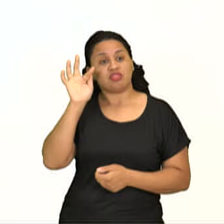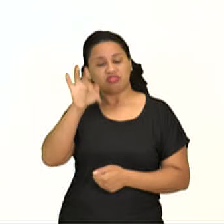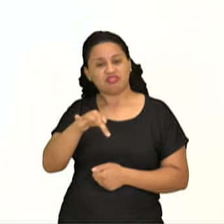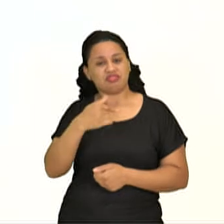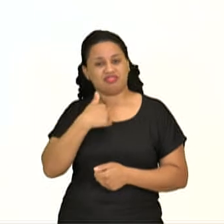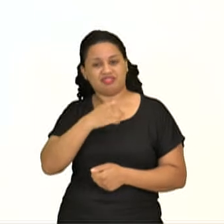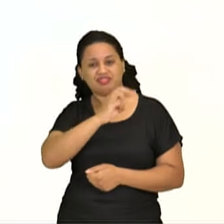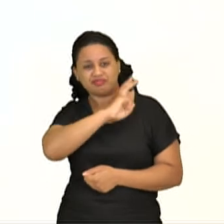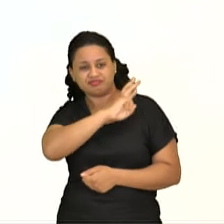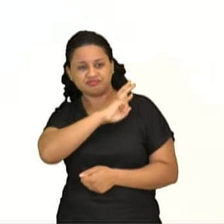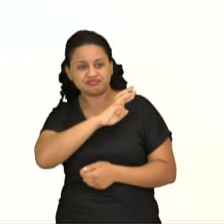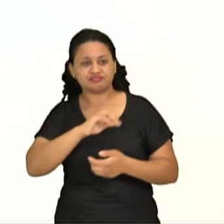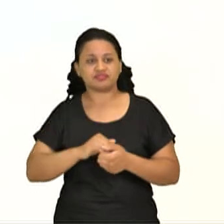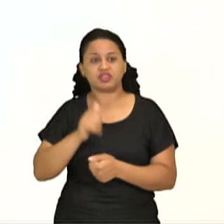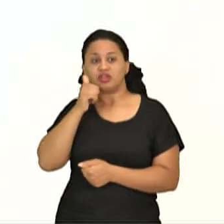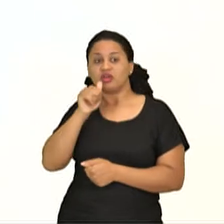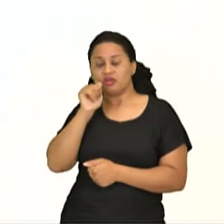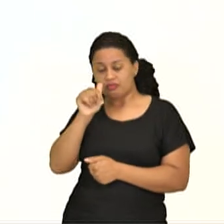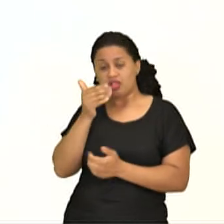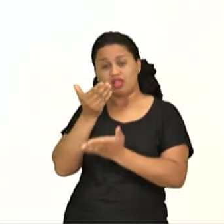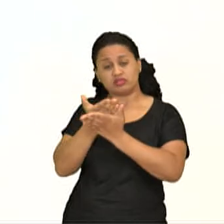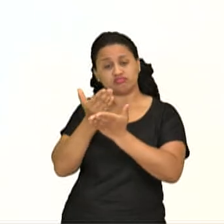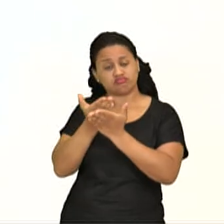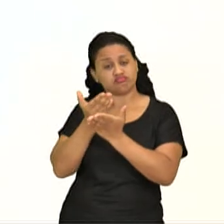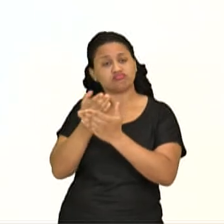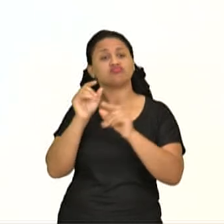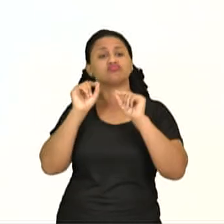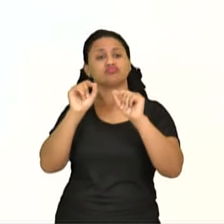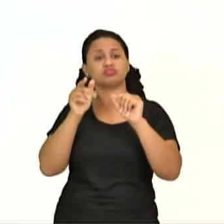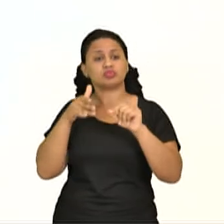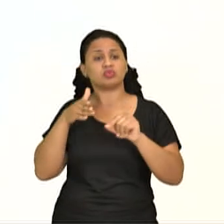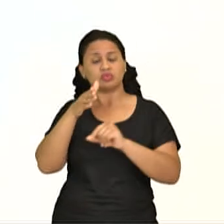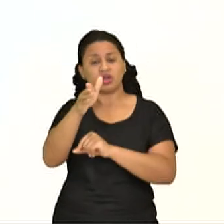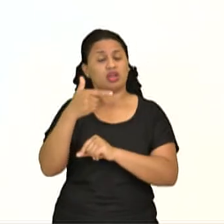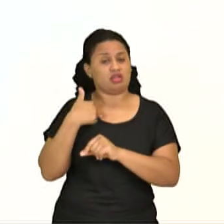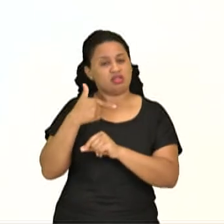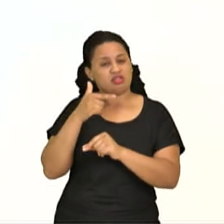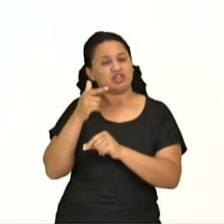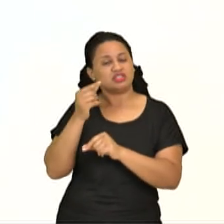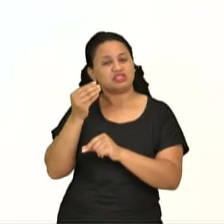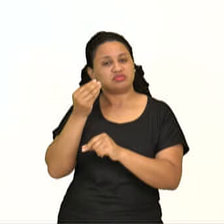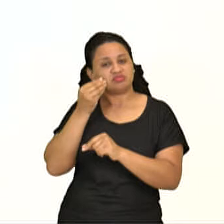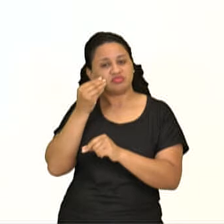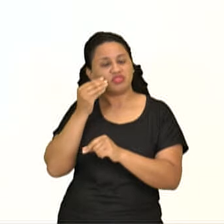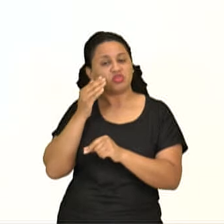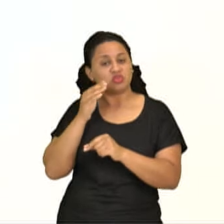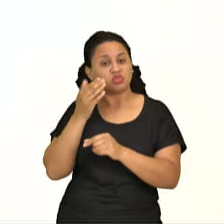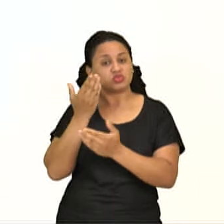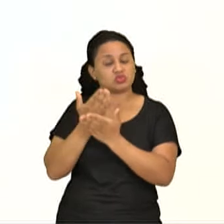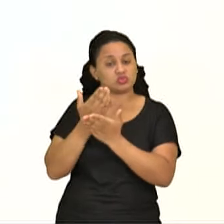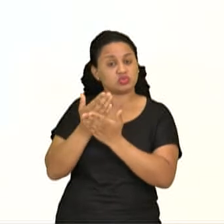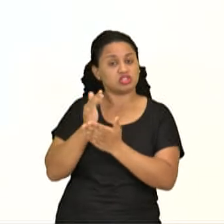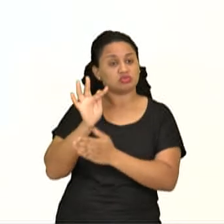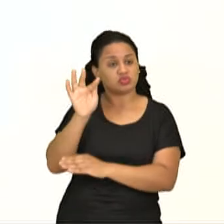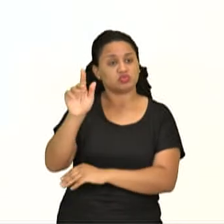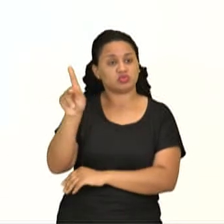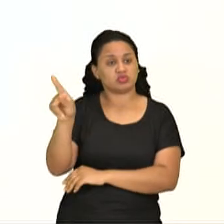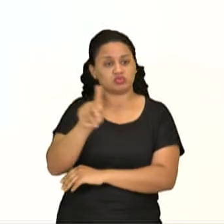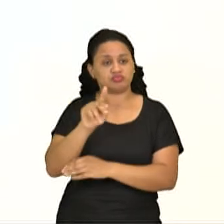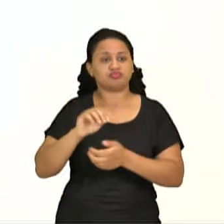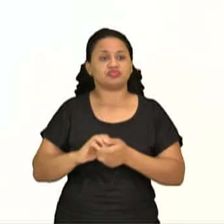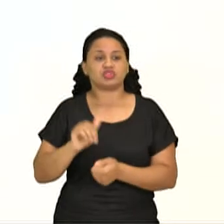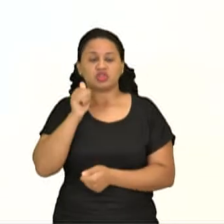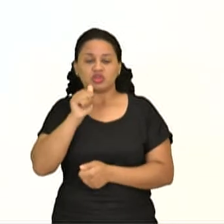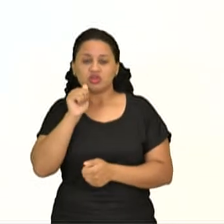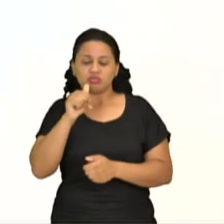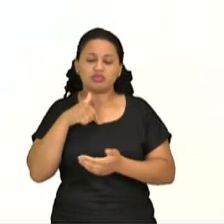ginásio, mulher cursando o normal, a caminho do professorado, cumprindo o prometido. Mulher se